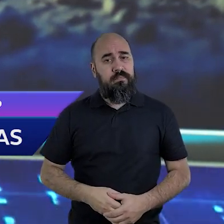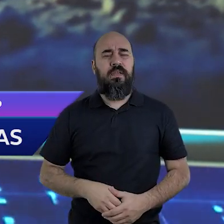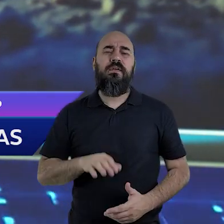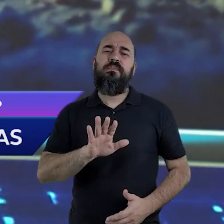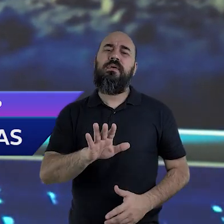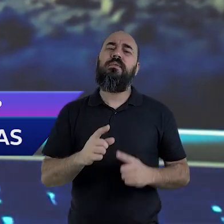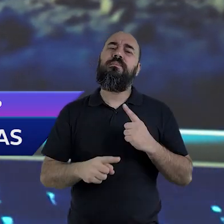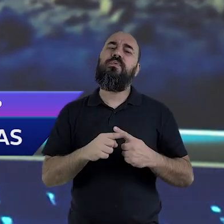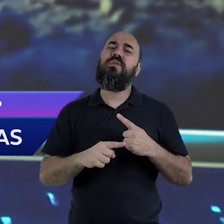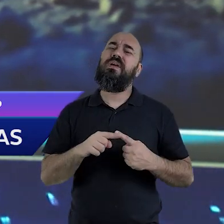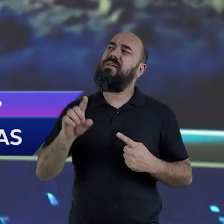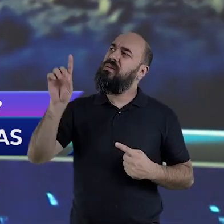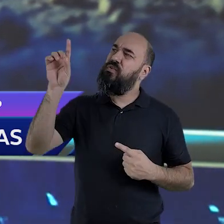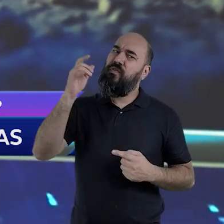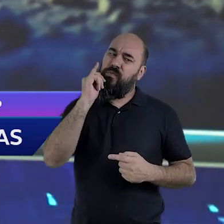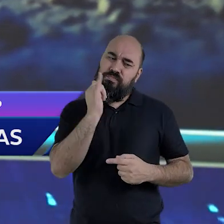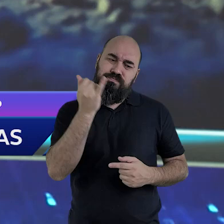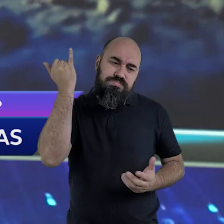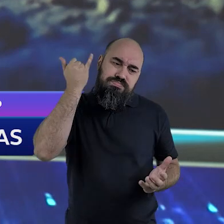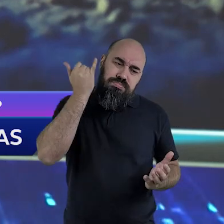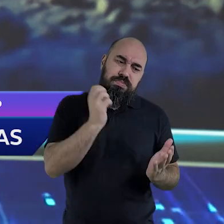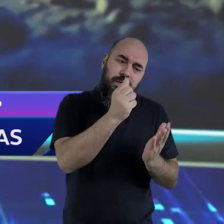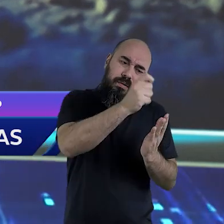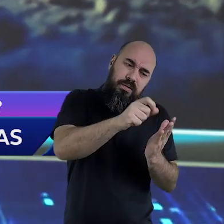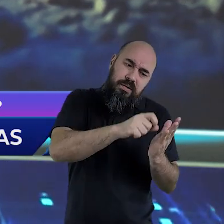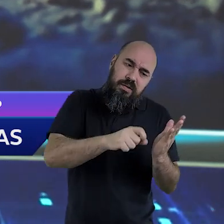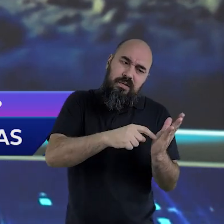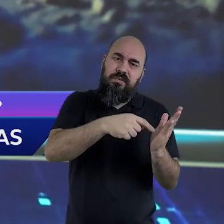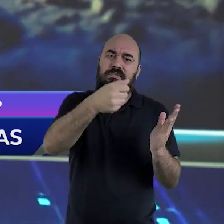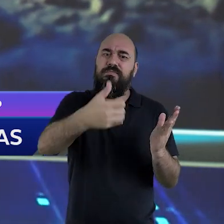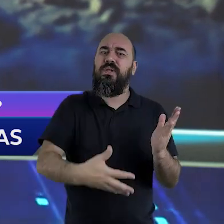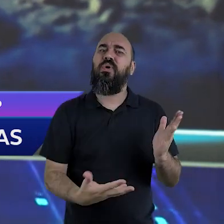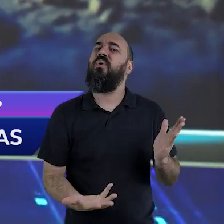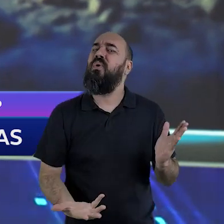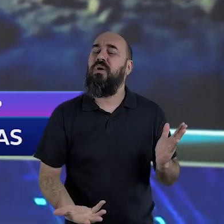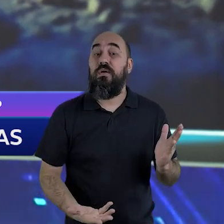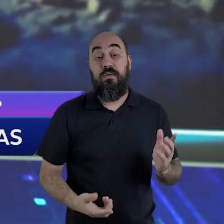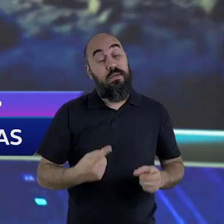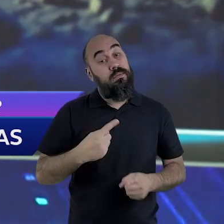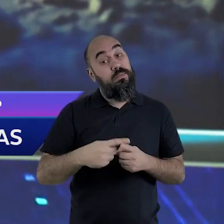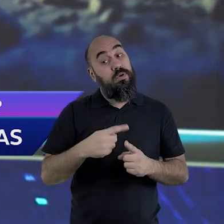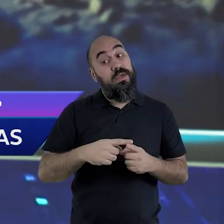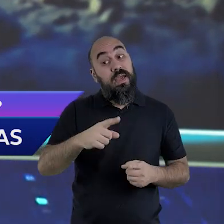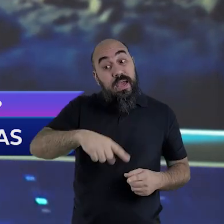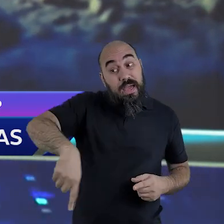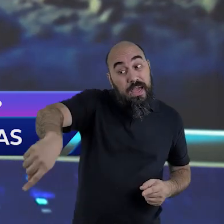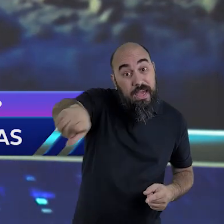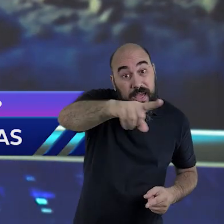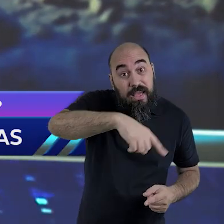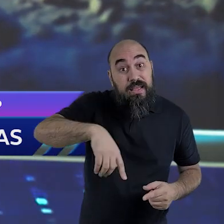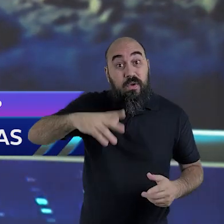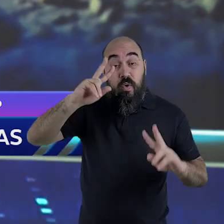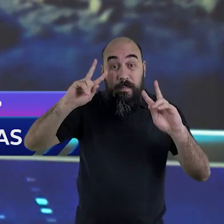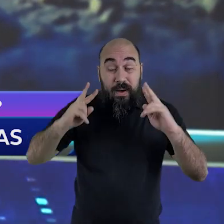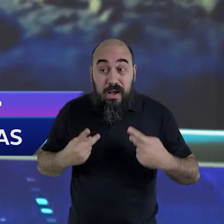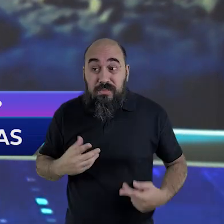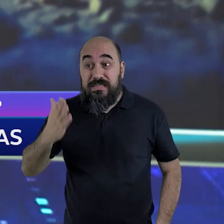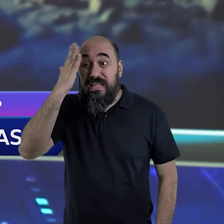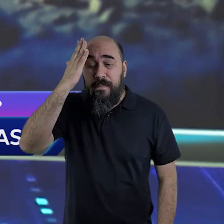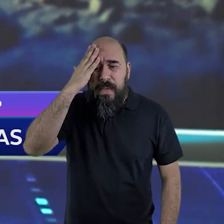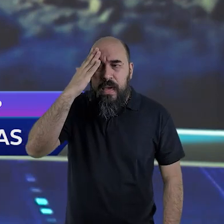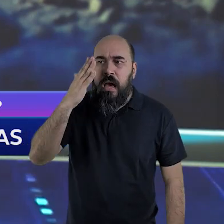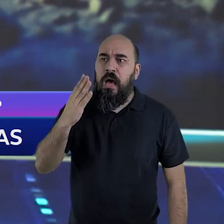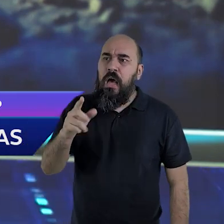E por que Deus deu essas evidências? Exatamente para que ficasse claro quem era o Messias. Para